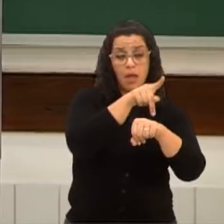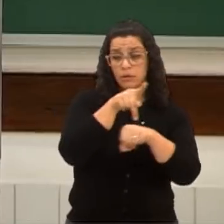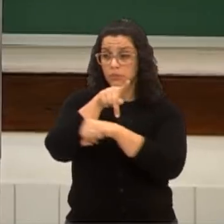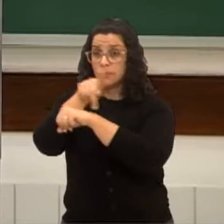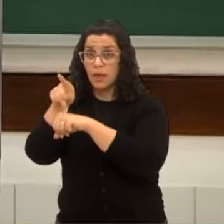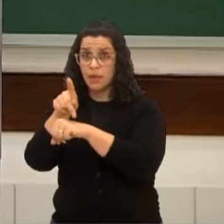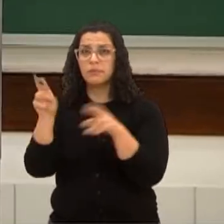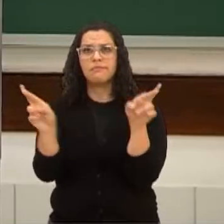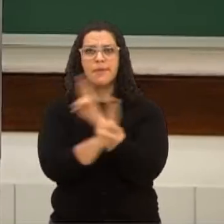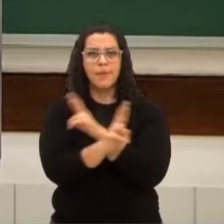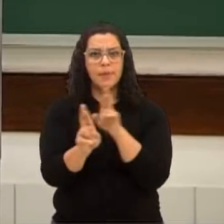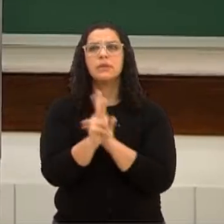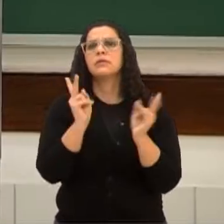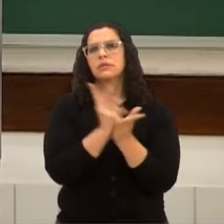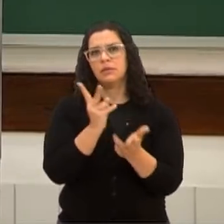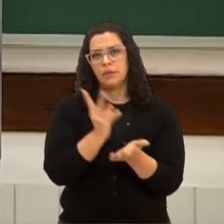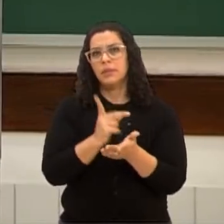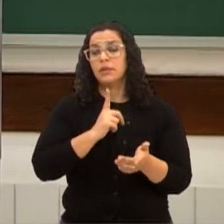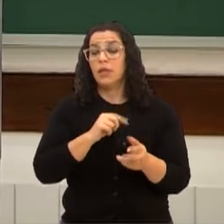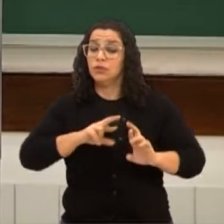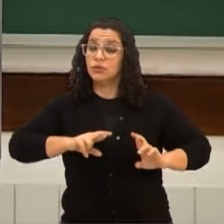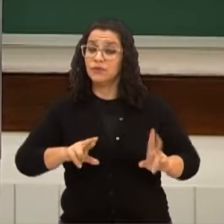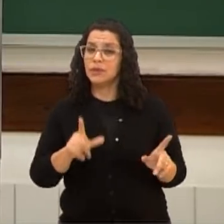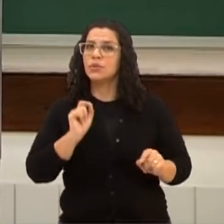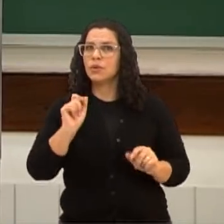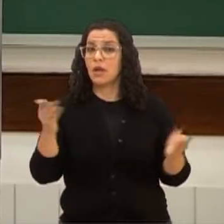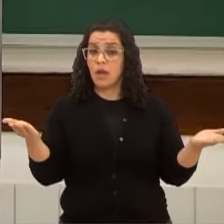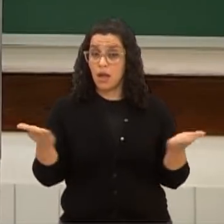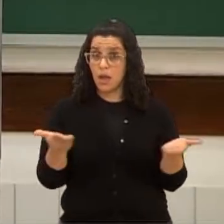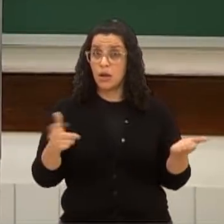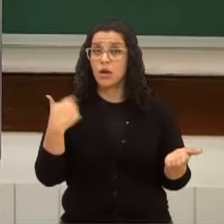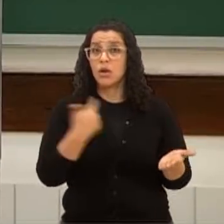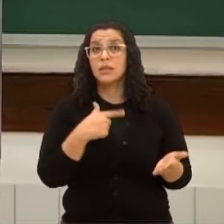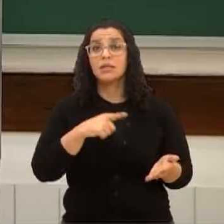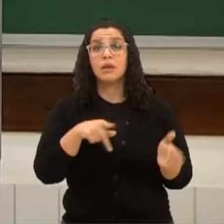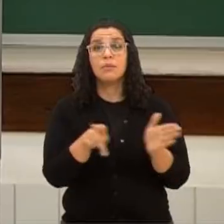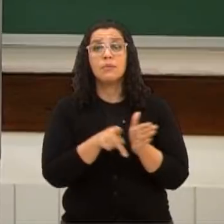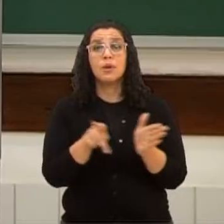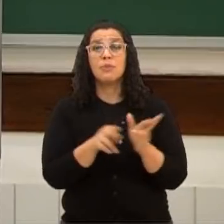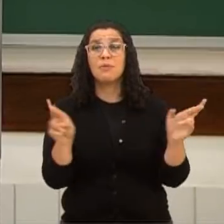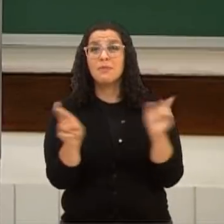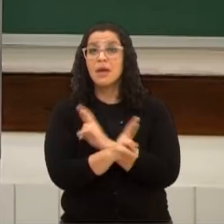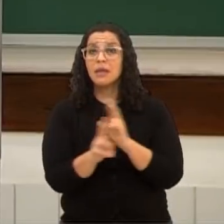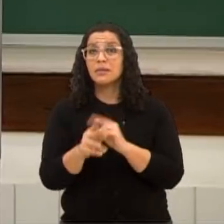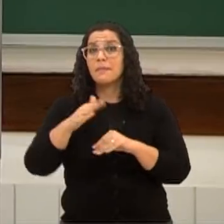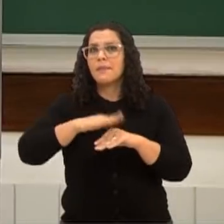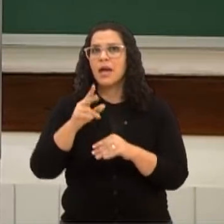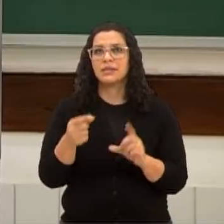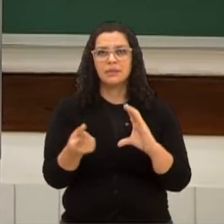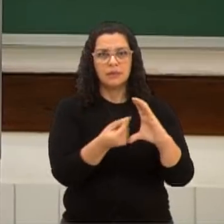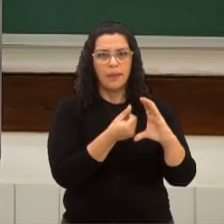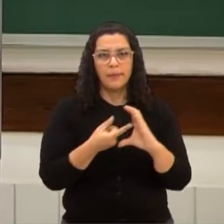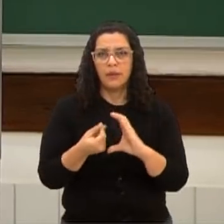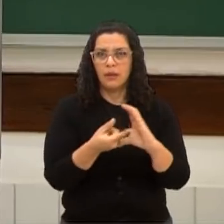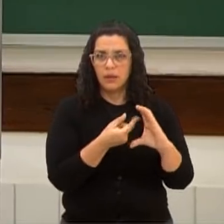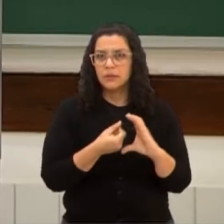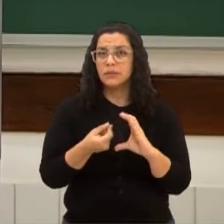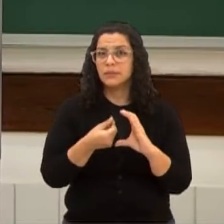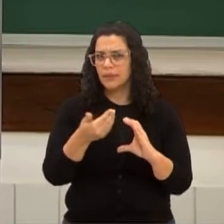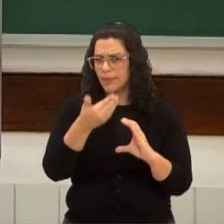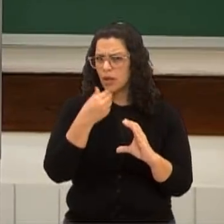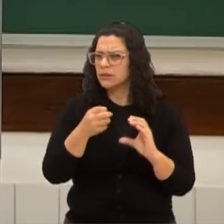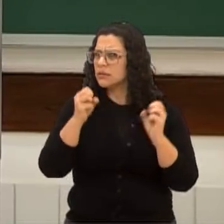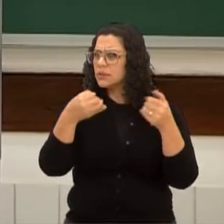sempre existiu. A diferença é que, nesse momento, nós temos uma relação muito mais capitalista, né,